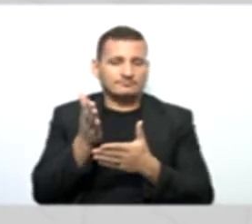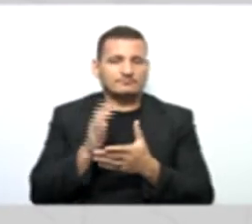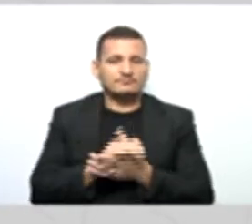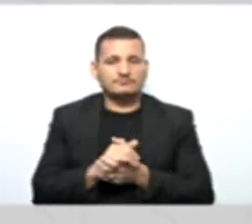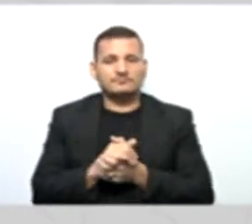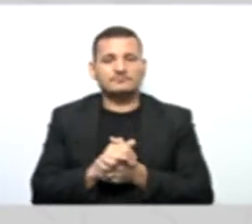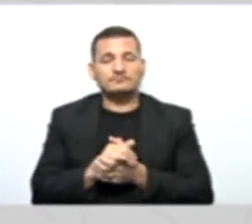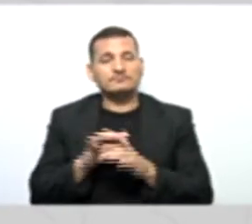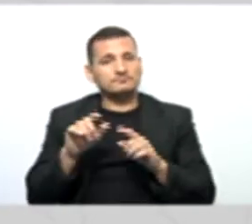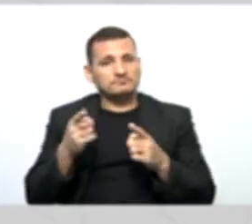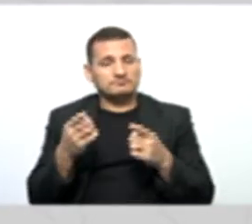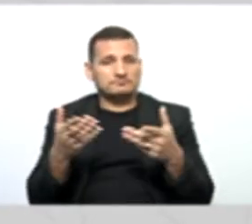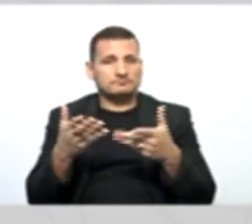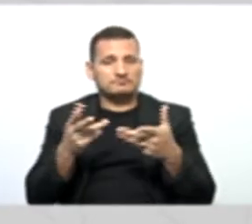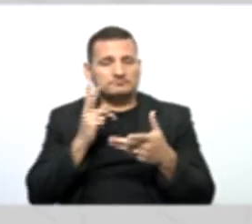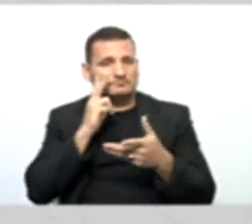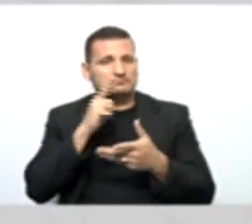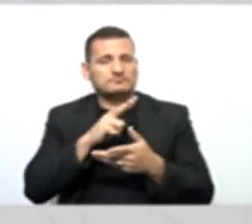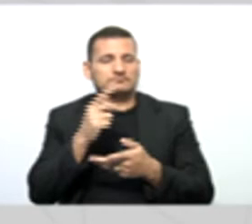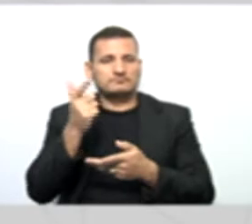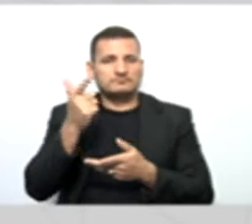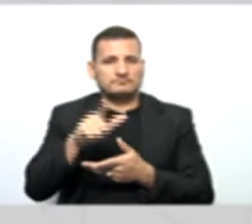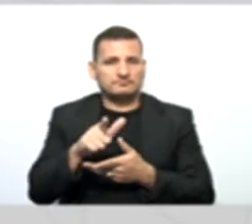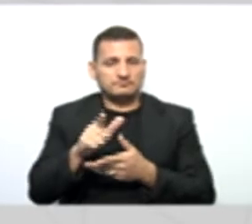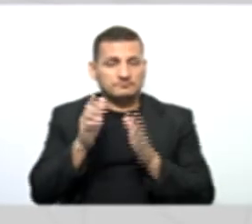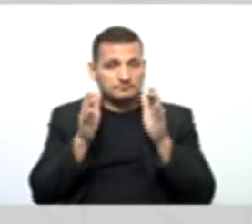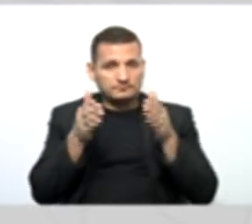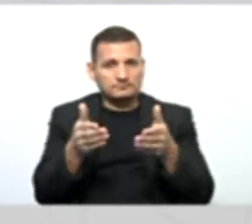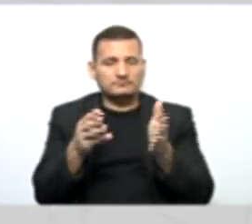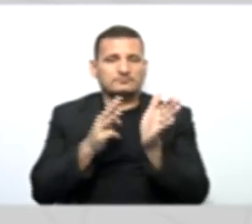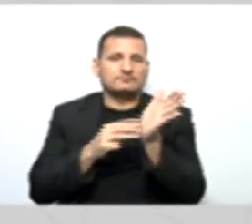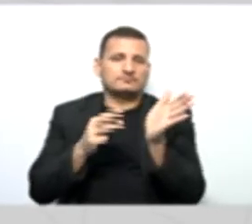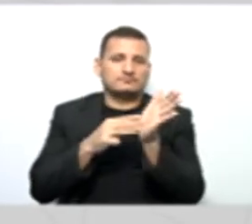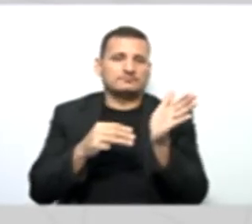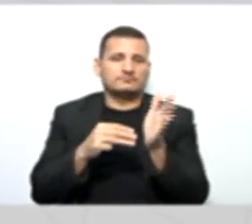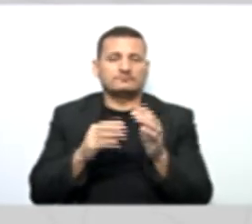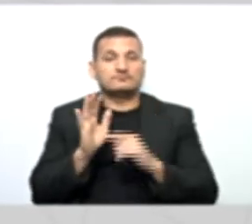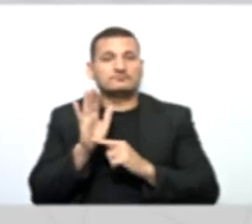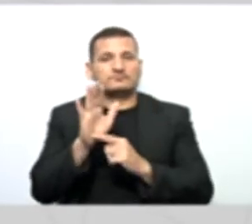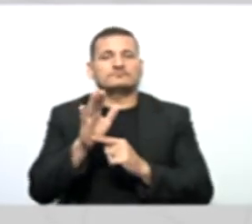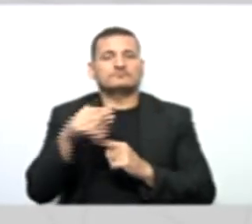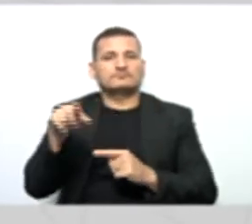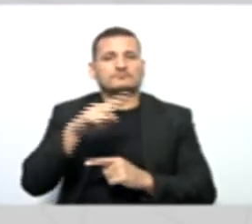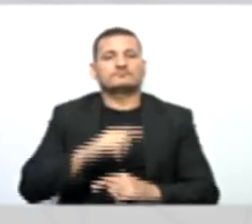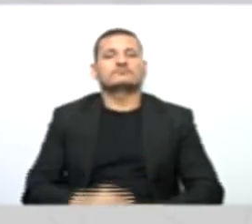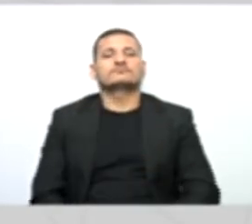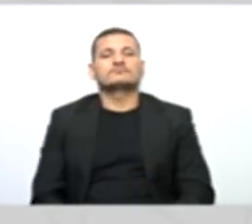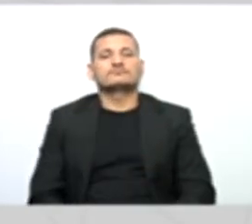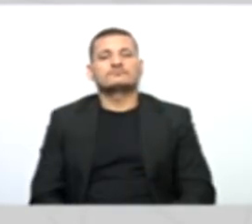Mas vamos reforçar agora aqui, focando nos métodos de classe. Vou mostrar para vocês.